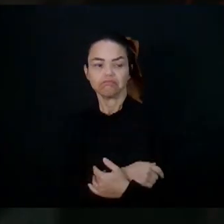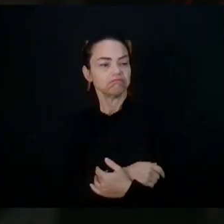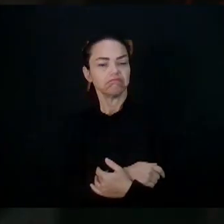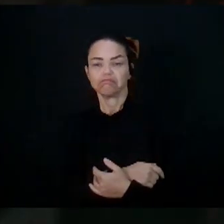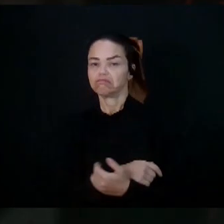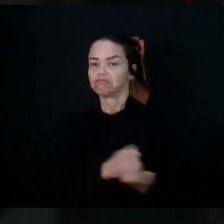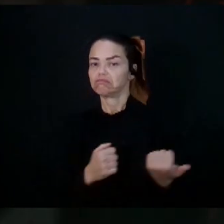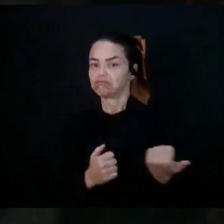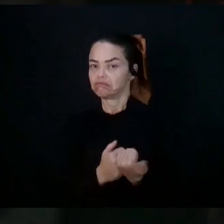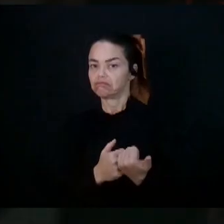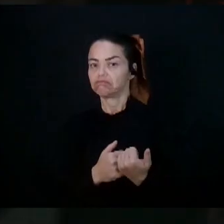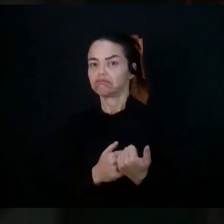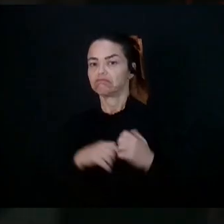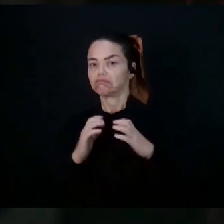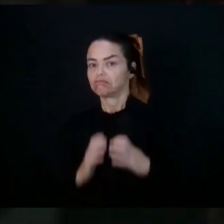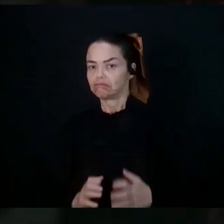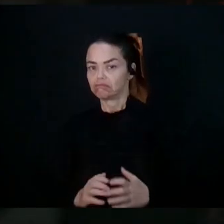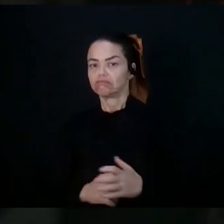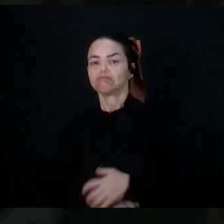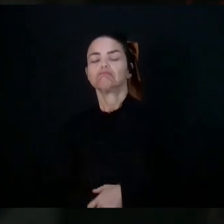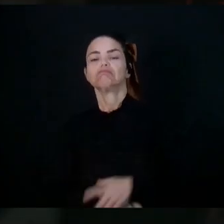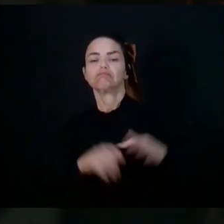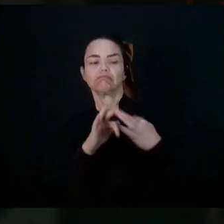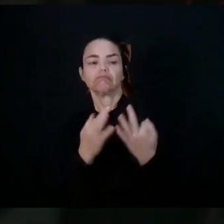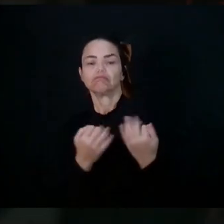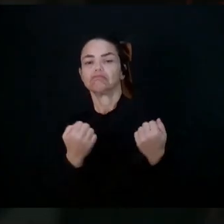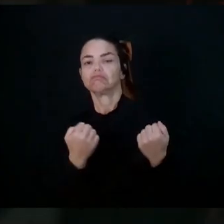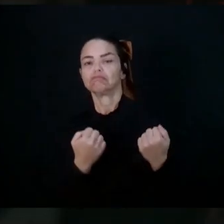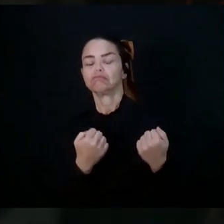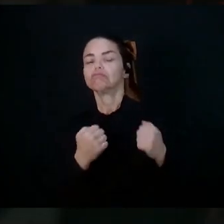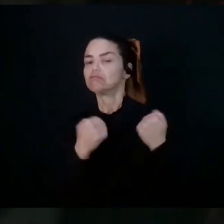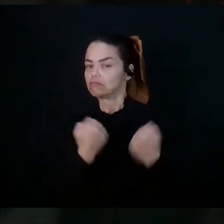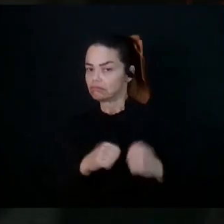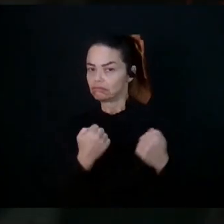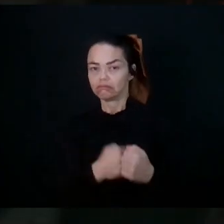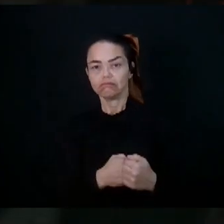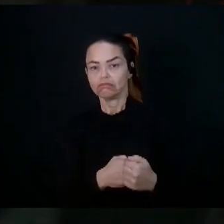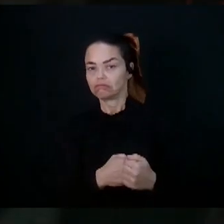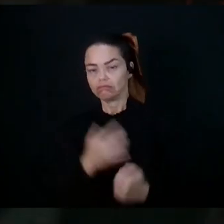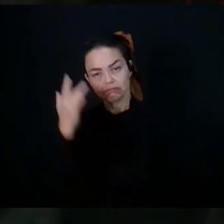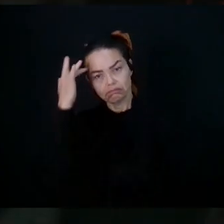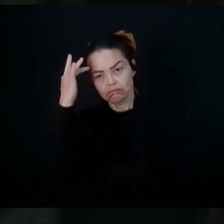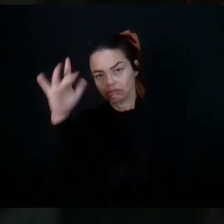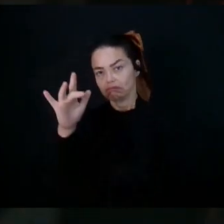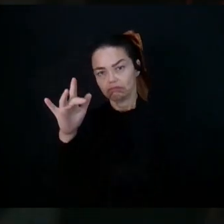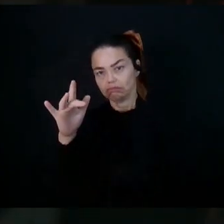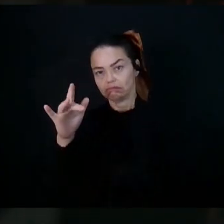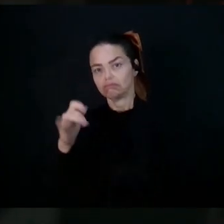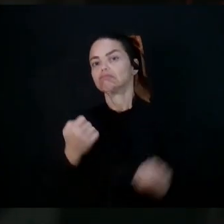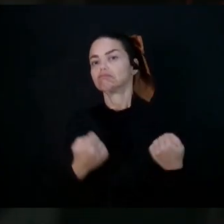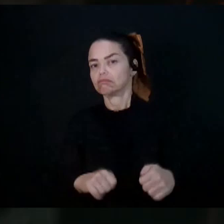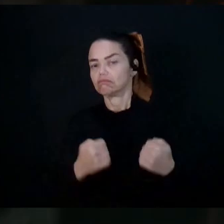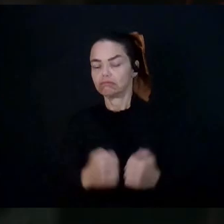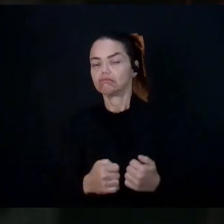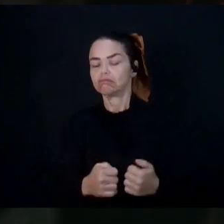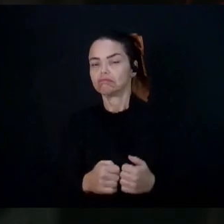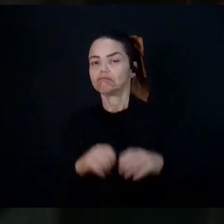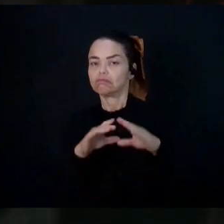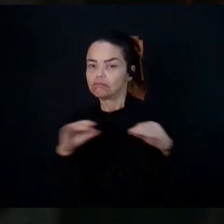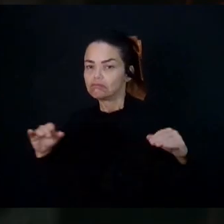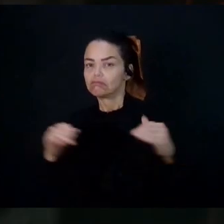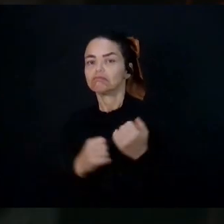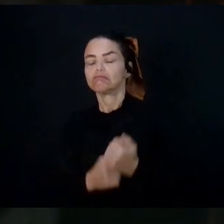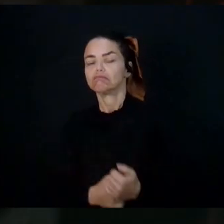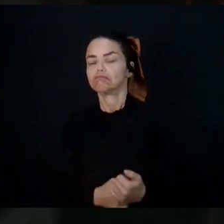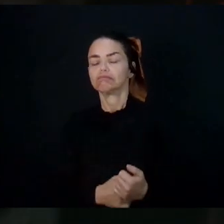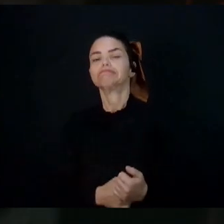e um conforto que a família precisa e nem sabe que está precisando disso? É muito complexo,